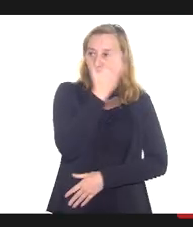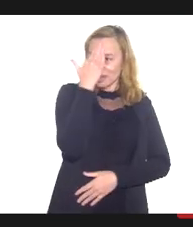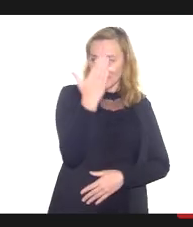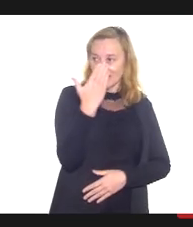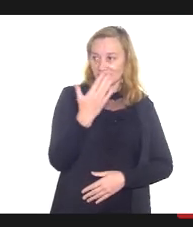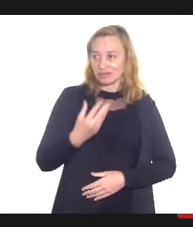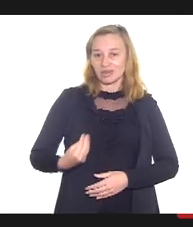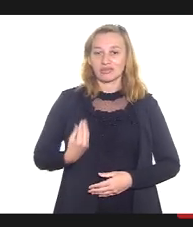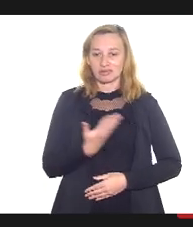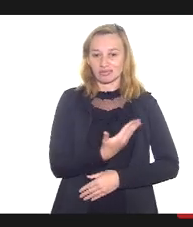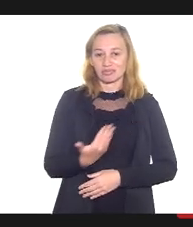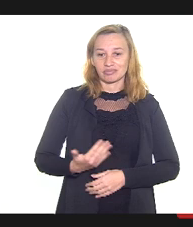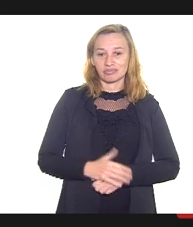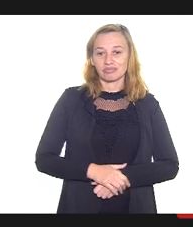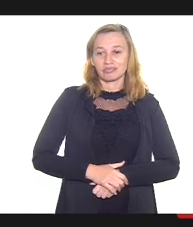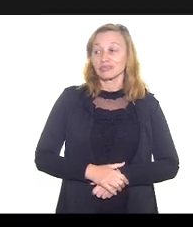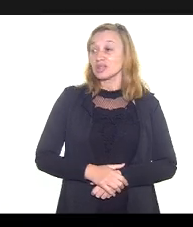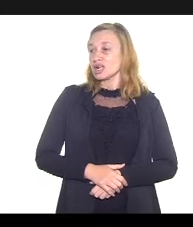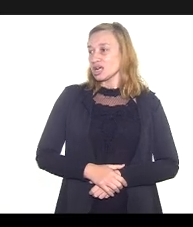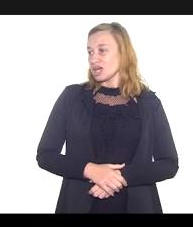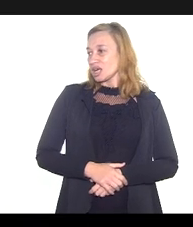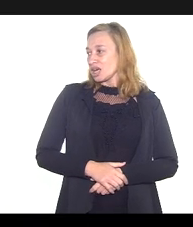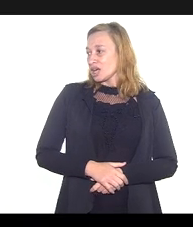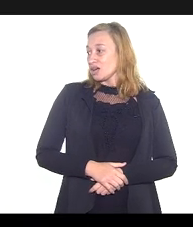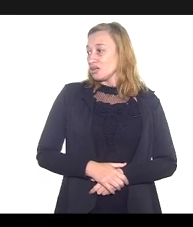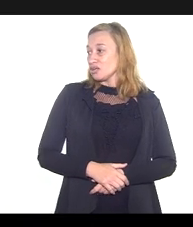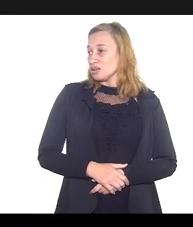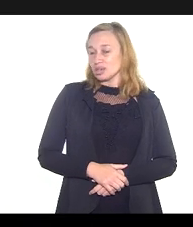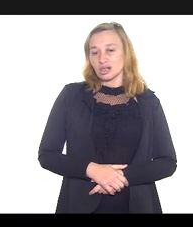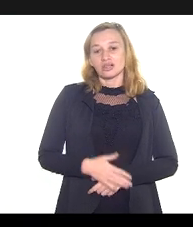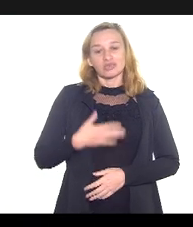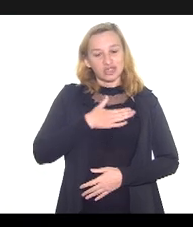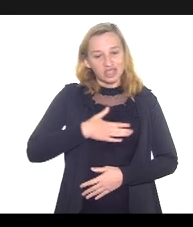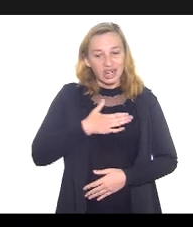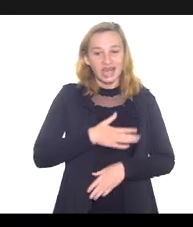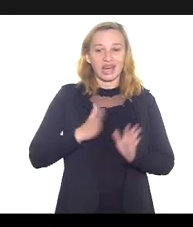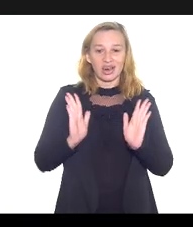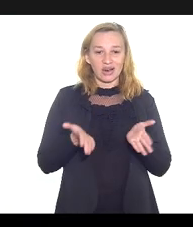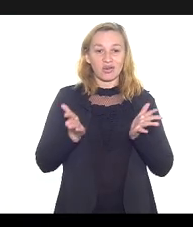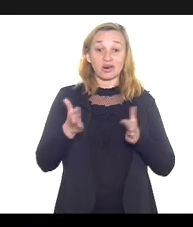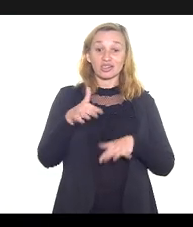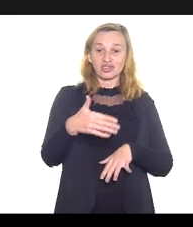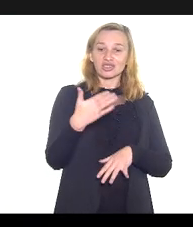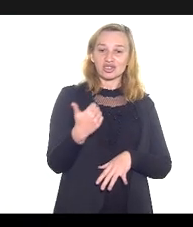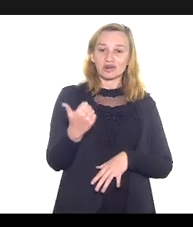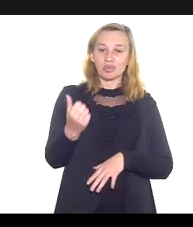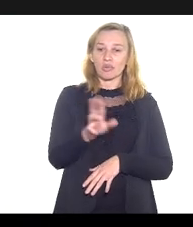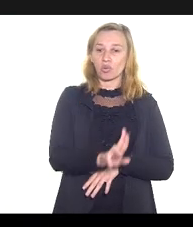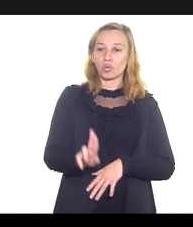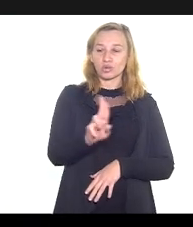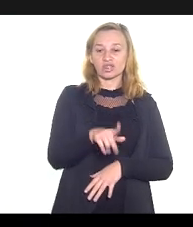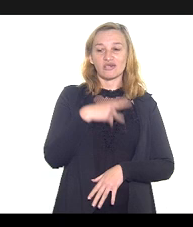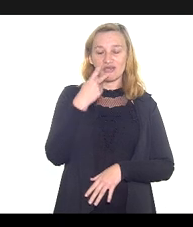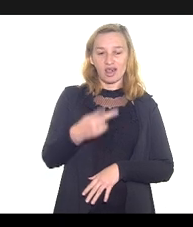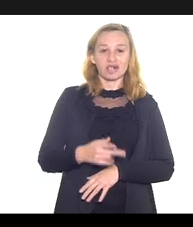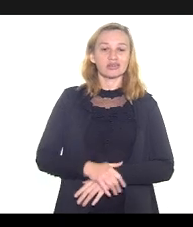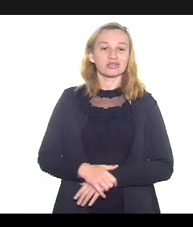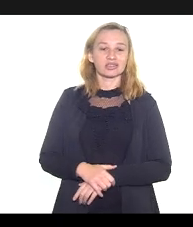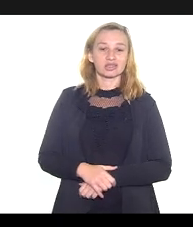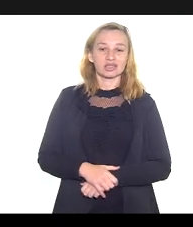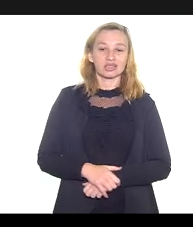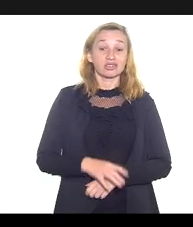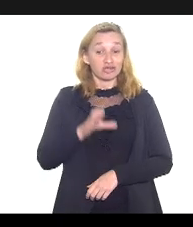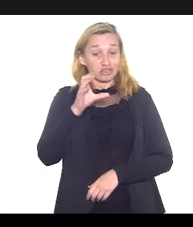pela participação. Obrigado, Luciane. Gostaria agora de chamar para fazer uso da palavra